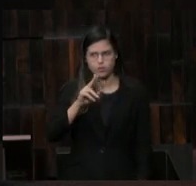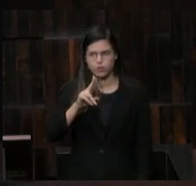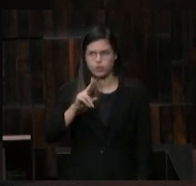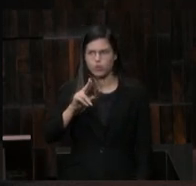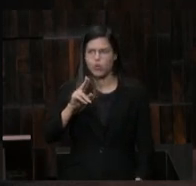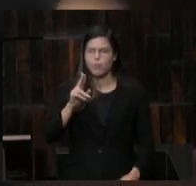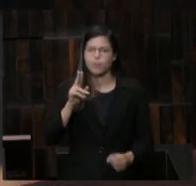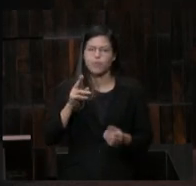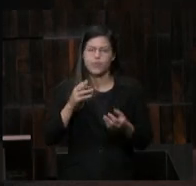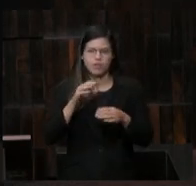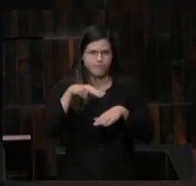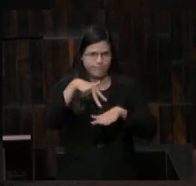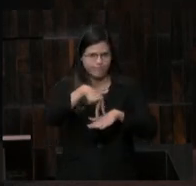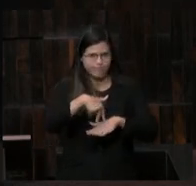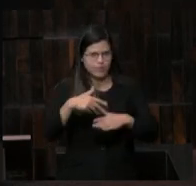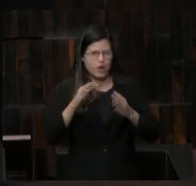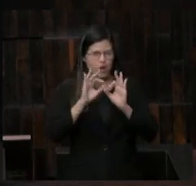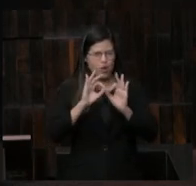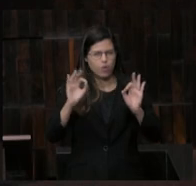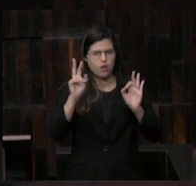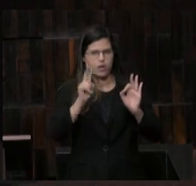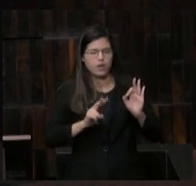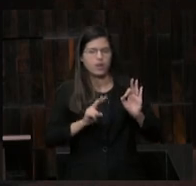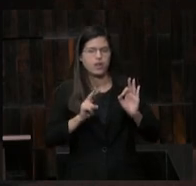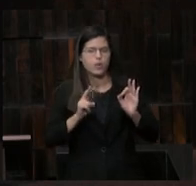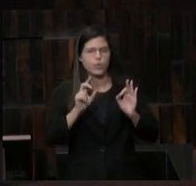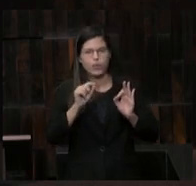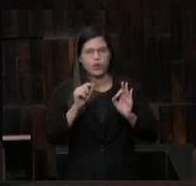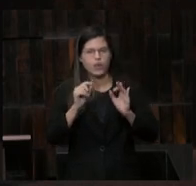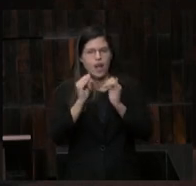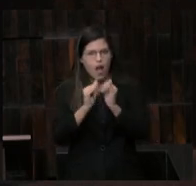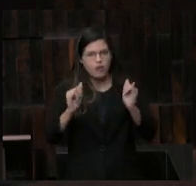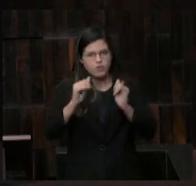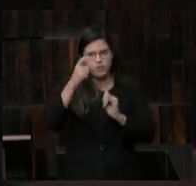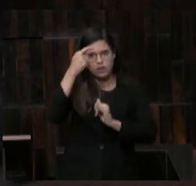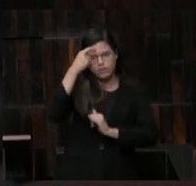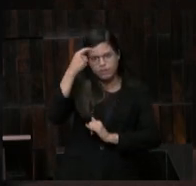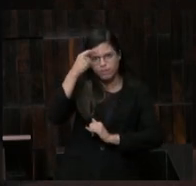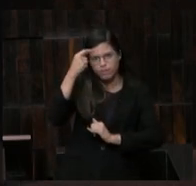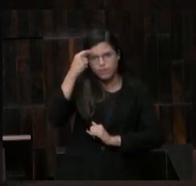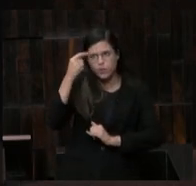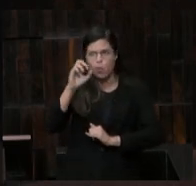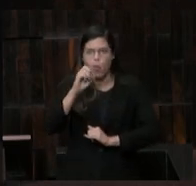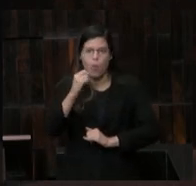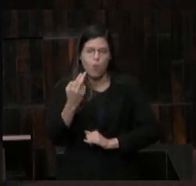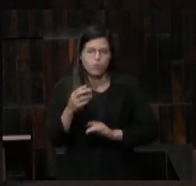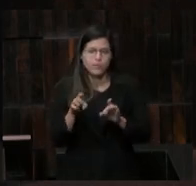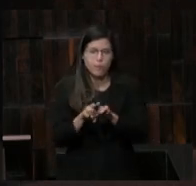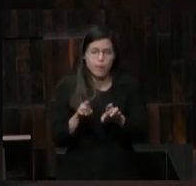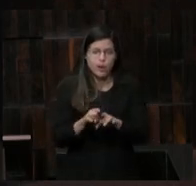frase ali em cima ali, informar para formar ou conhecer para